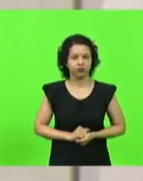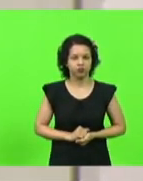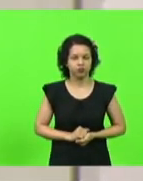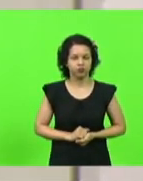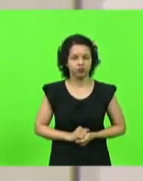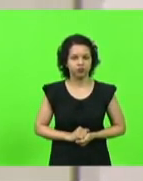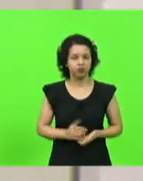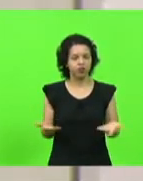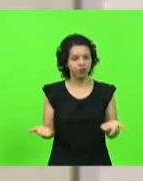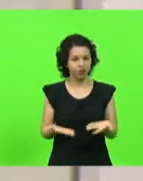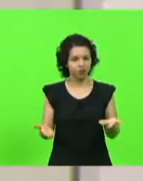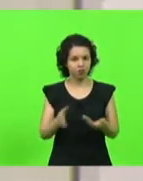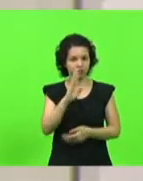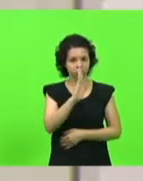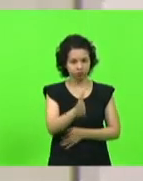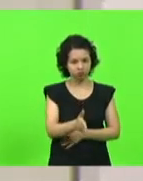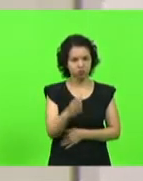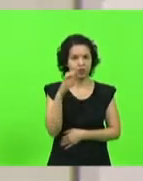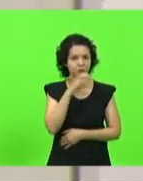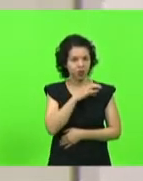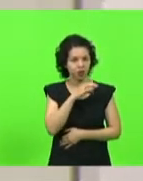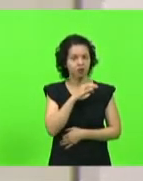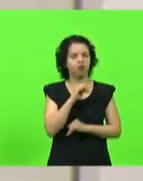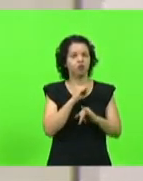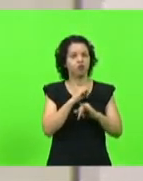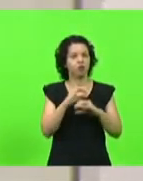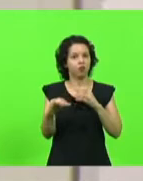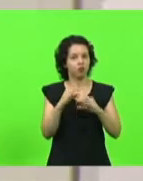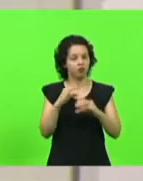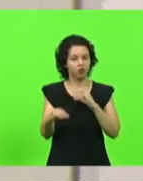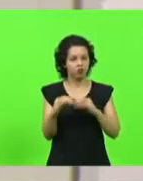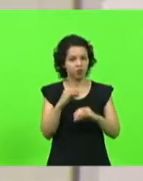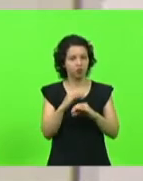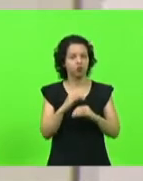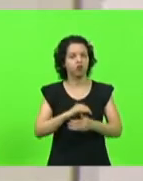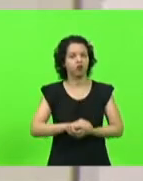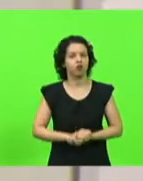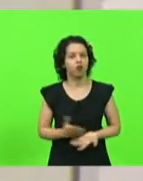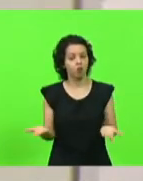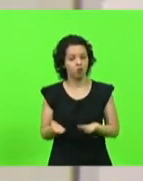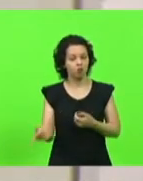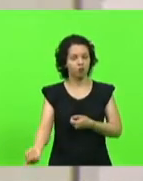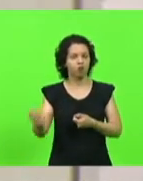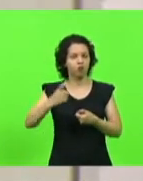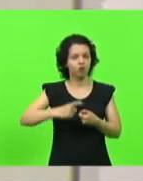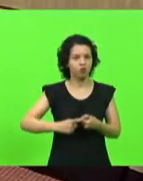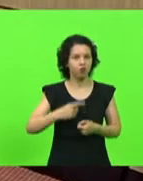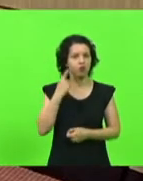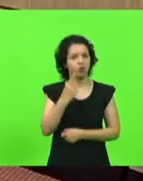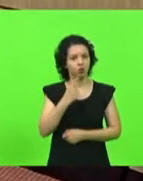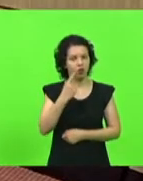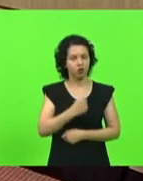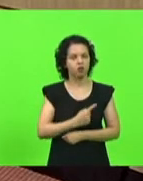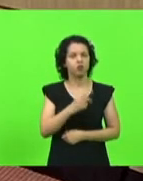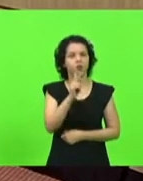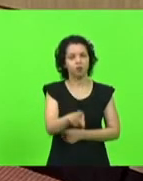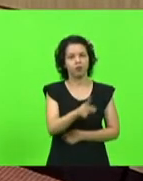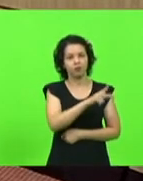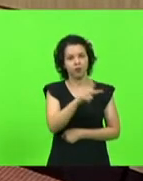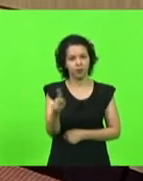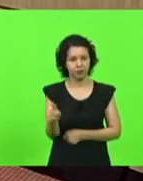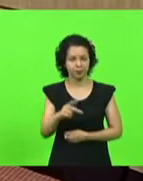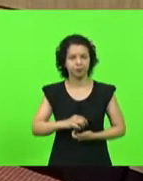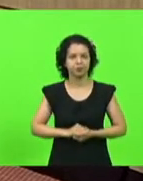Entraremos imediatamente em breves comunicações e hoje teremos o retorno do deputado Padre Pedro Baldiceira, que